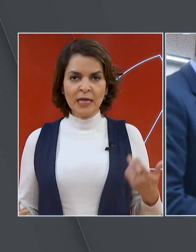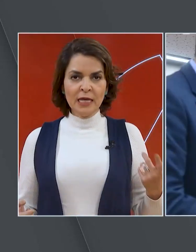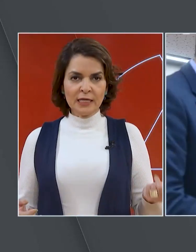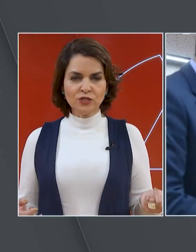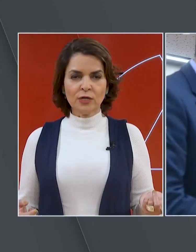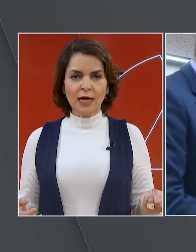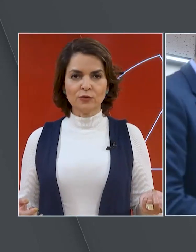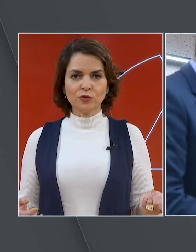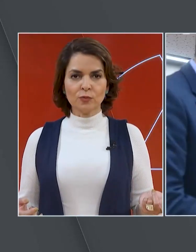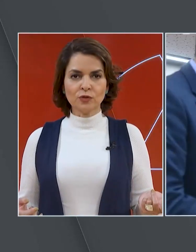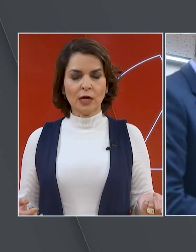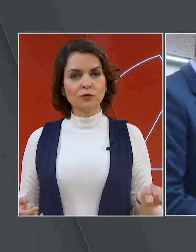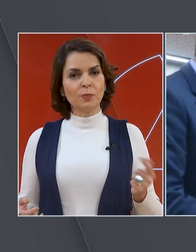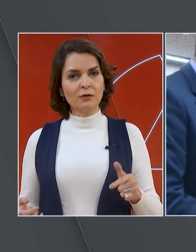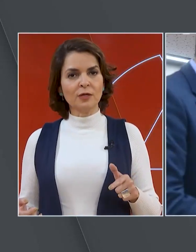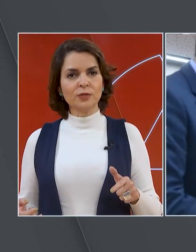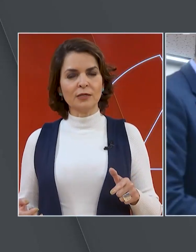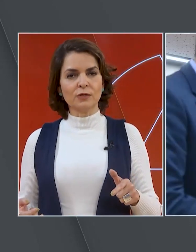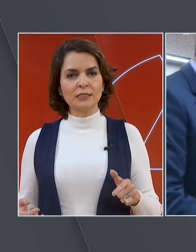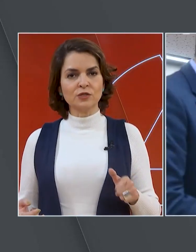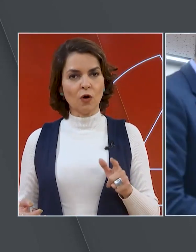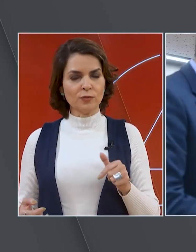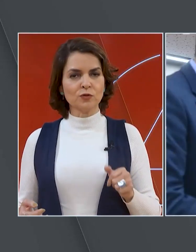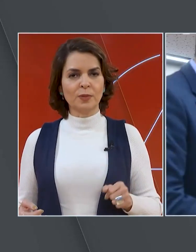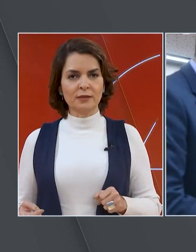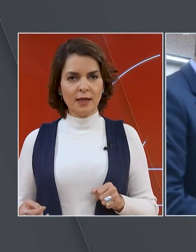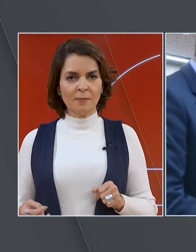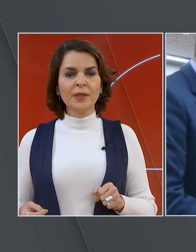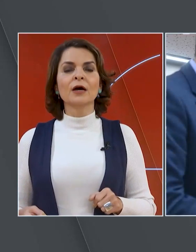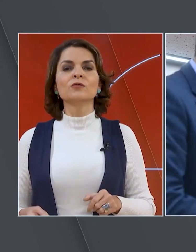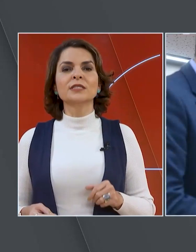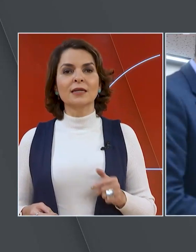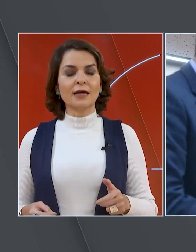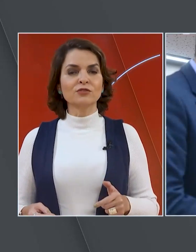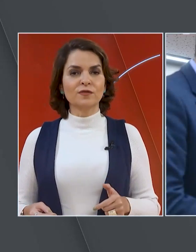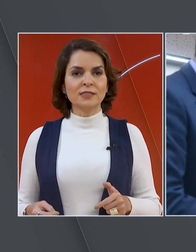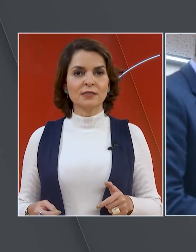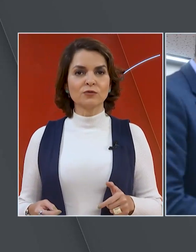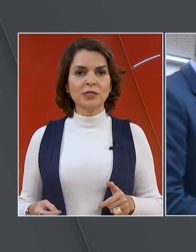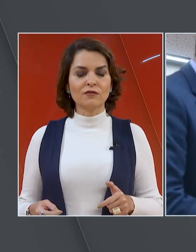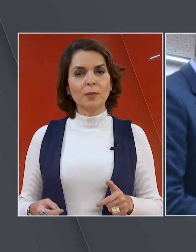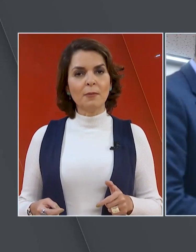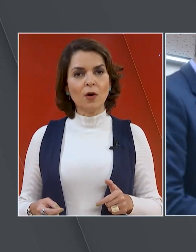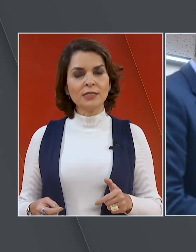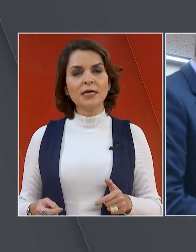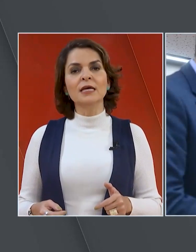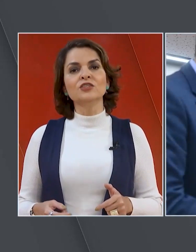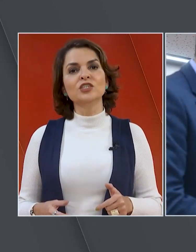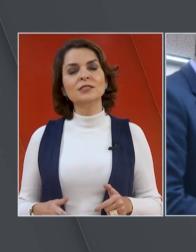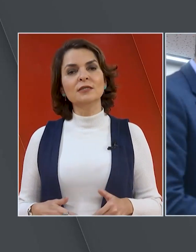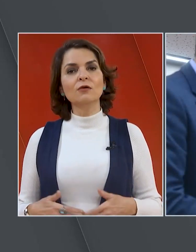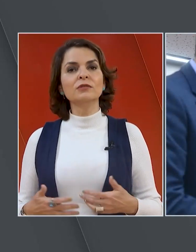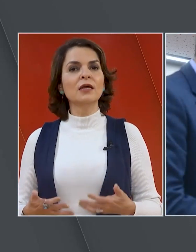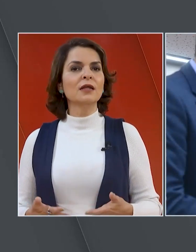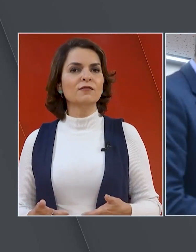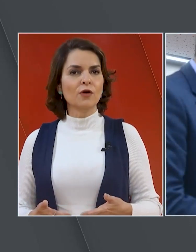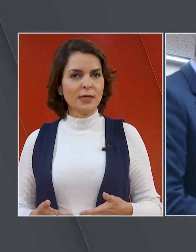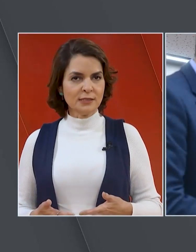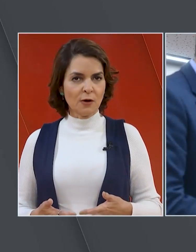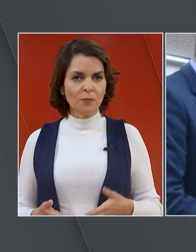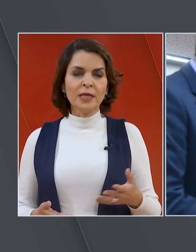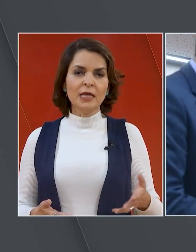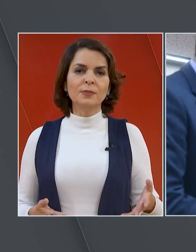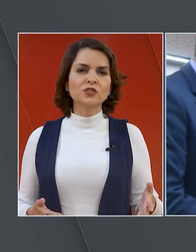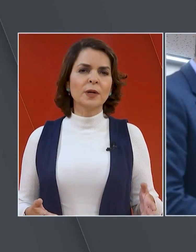reunião. Questionado sobre o saldo pelo deputado Ulisses Gomes, do PT, o secretário de Fazenda, Gustavo Barbosa, disse não ter a